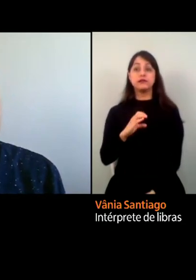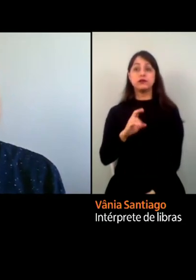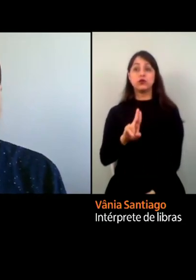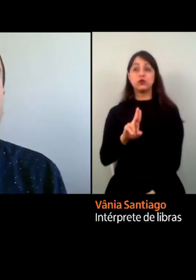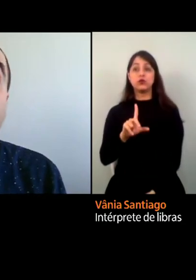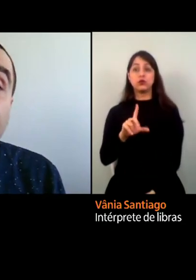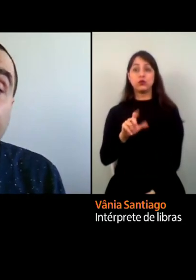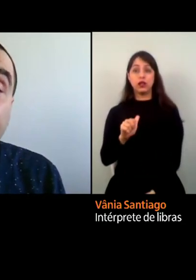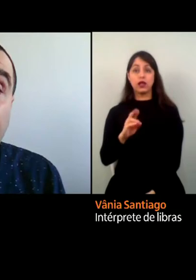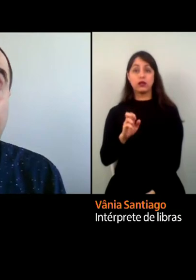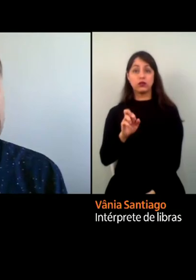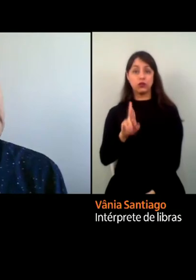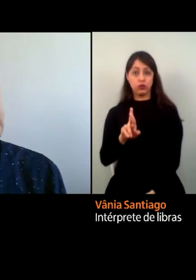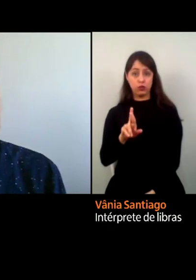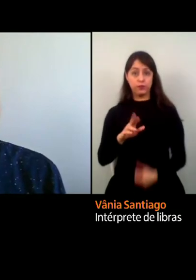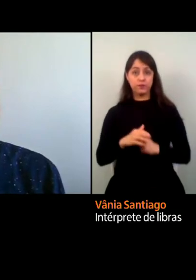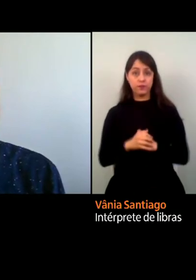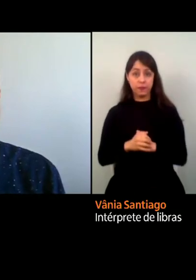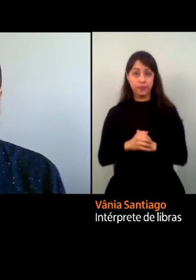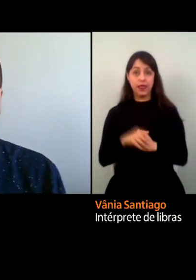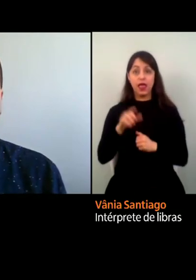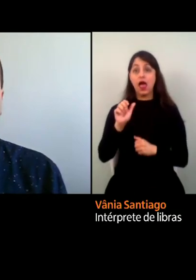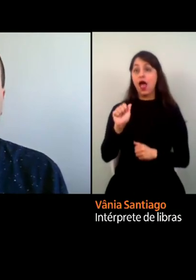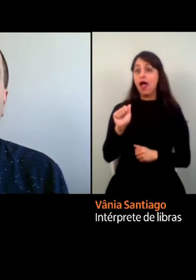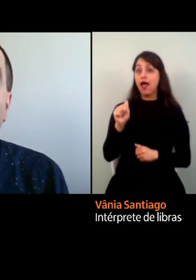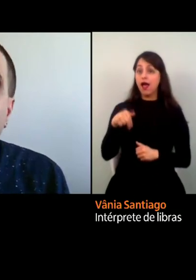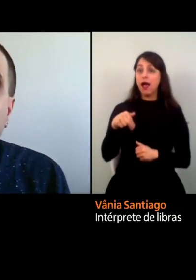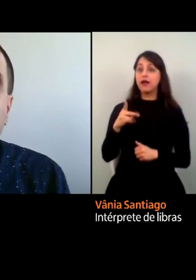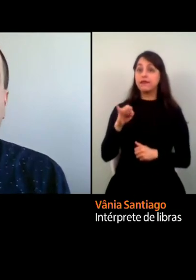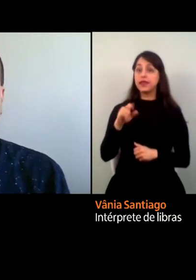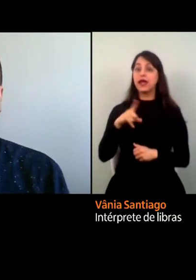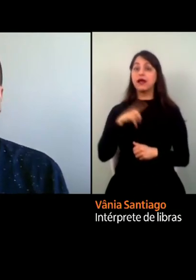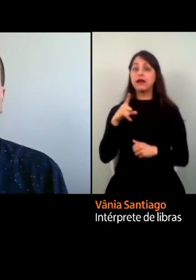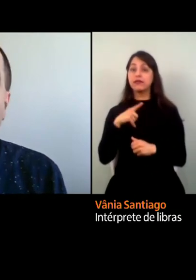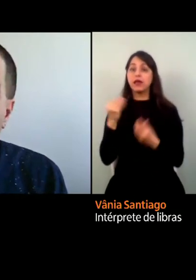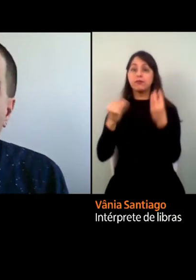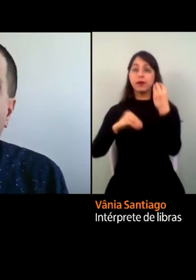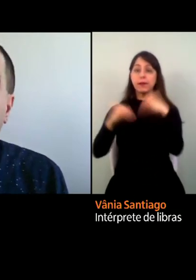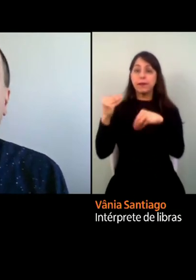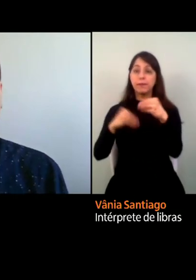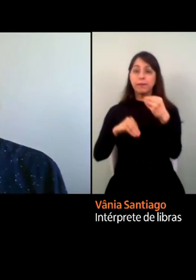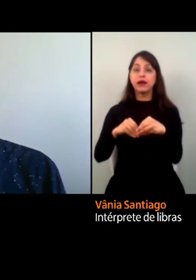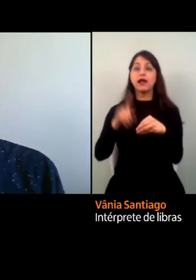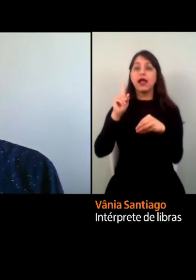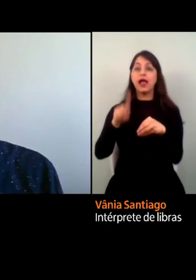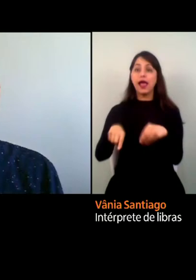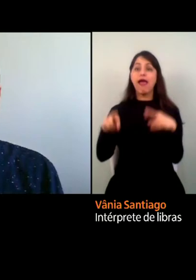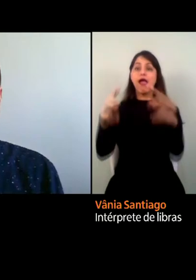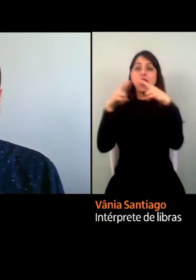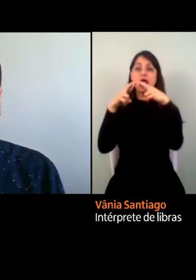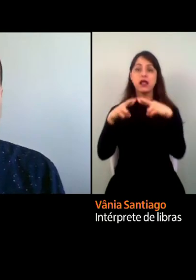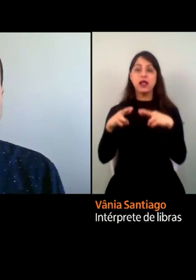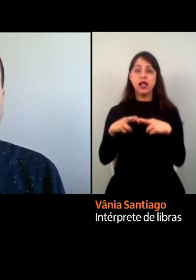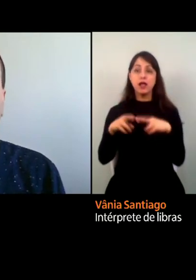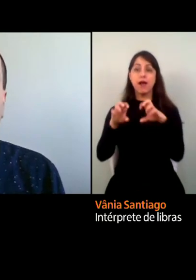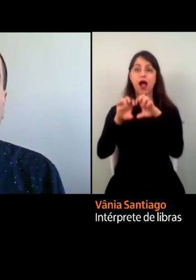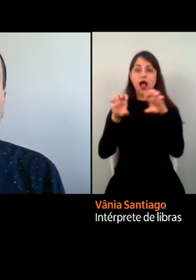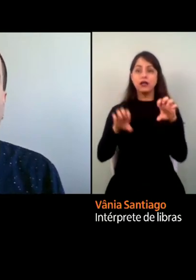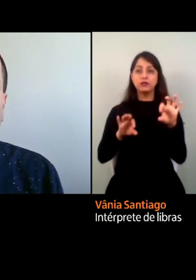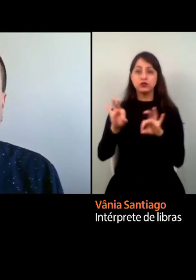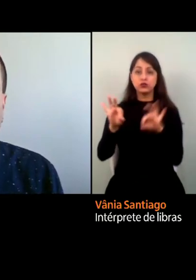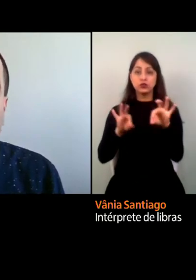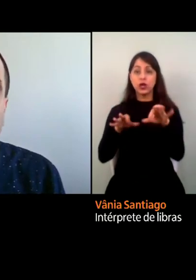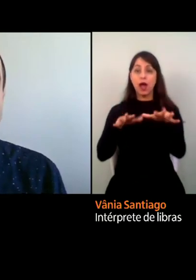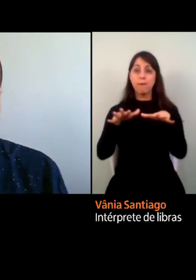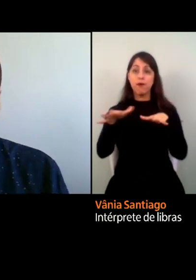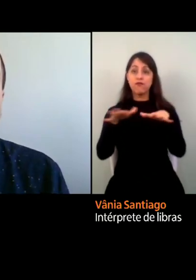em mira, em rima e estrutura, em motivo, em movimento e figura, o